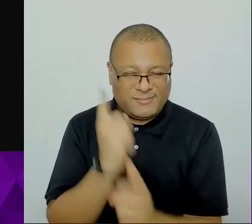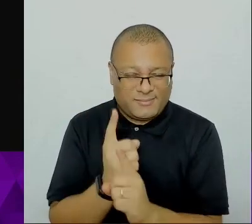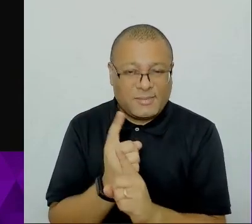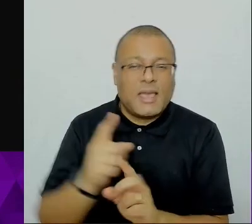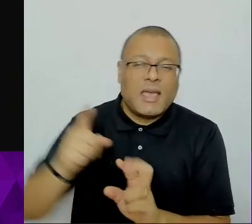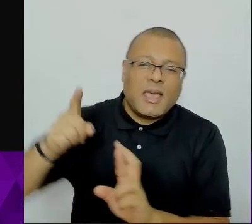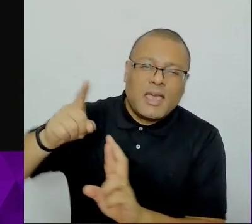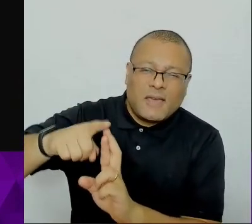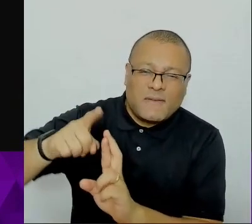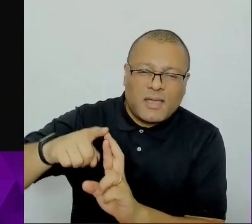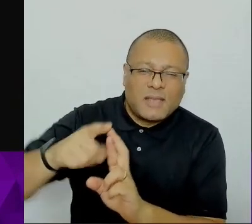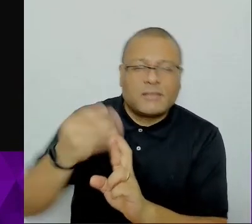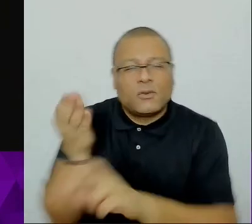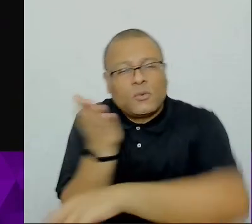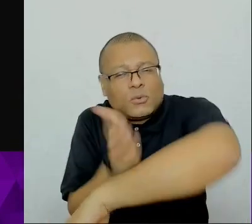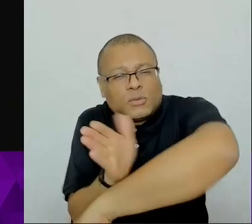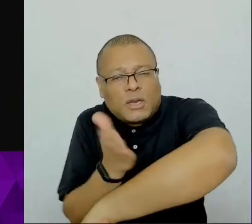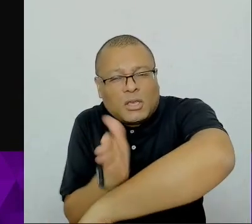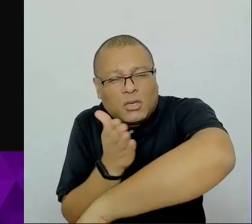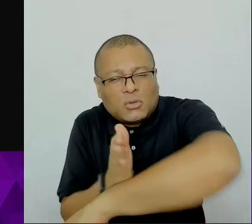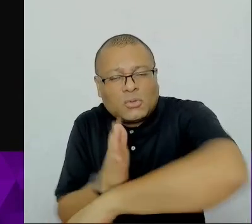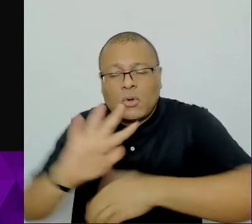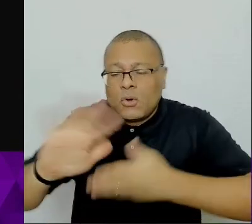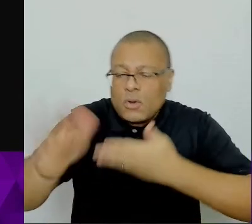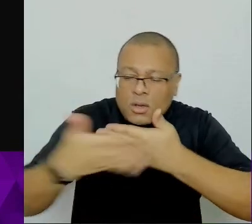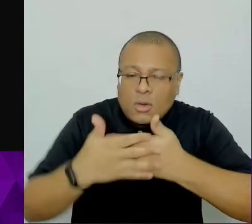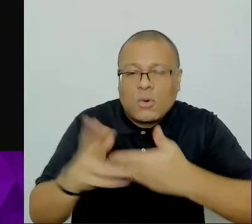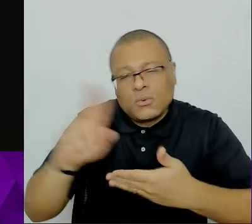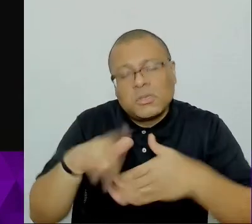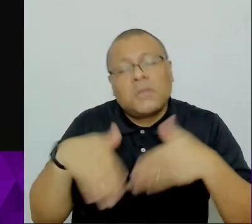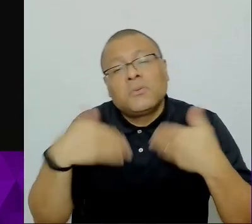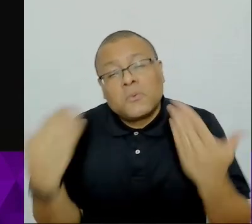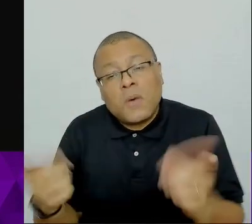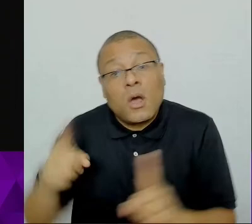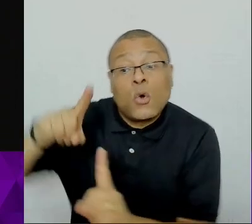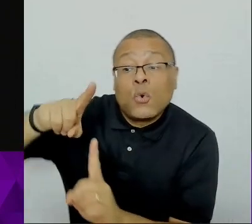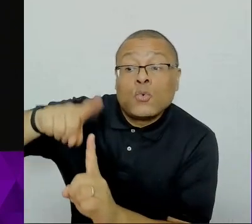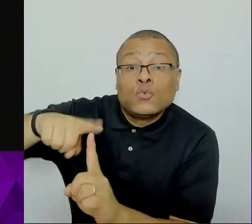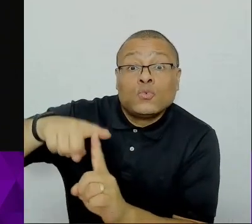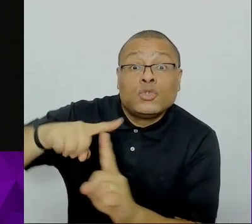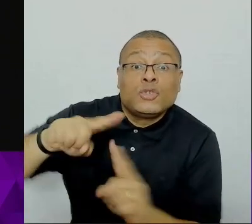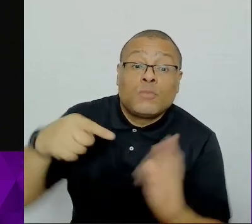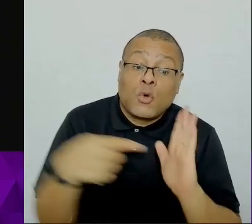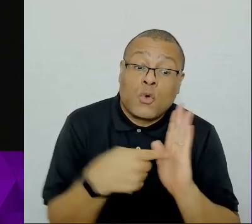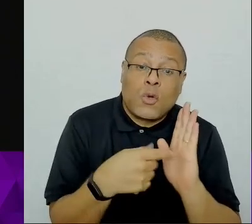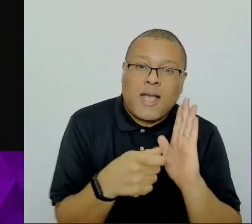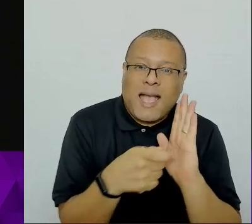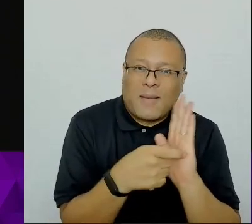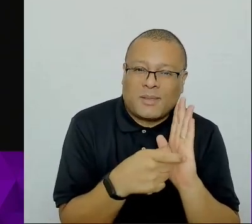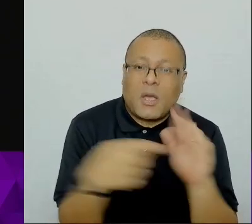como que ele foi treinado, qual framework que foi utilizado, qual o tipo de aplicação, tá?